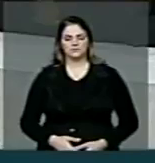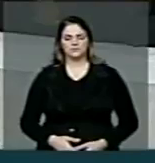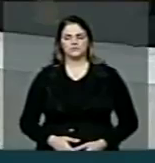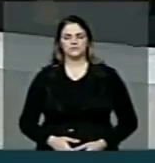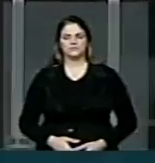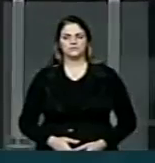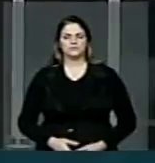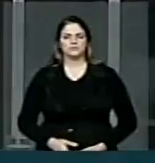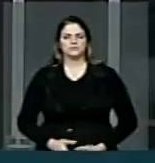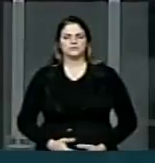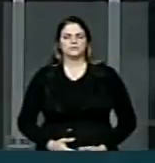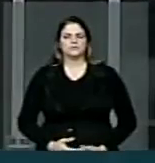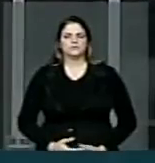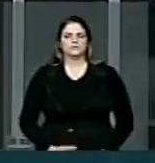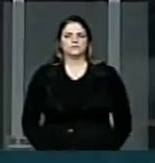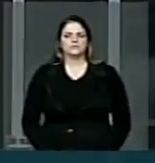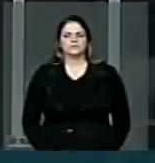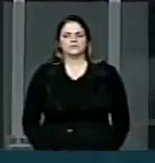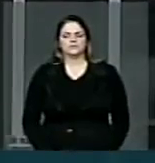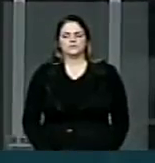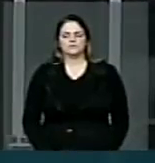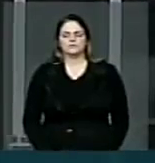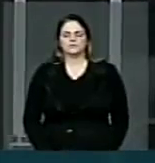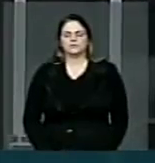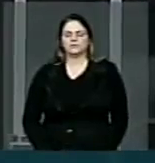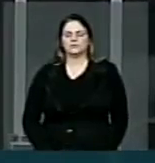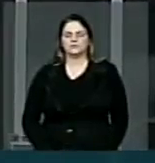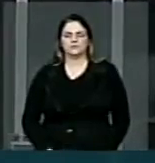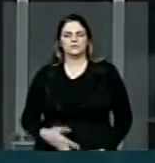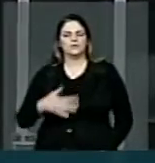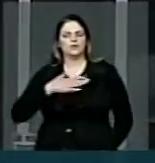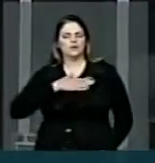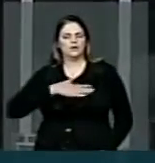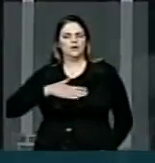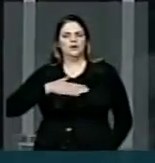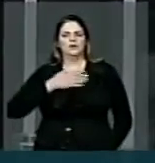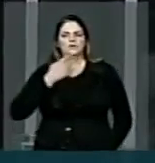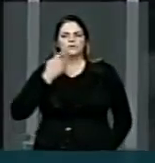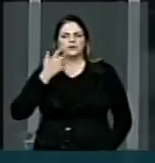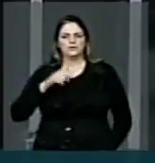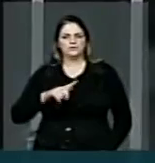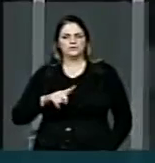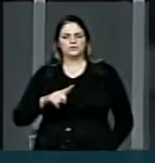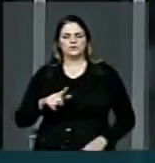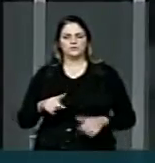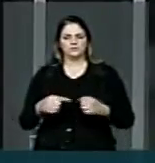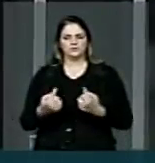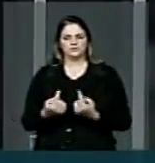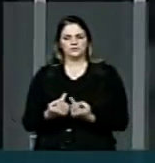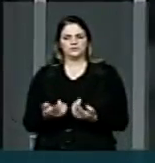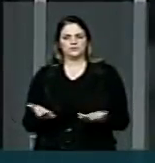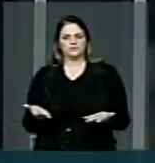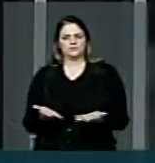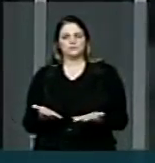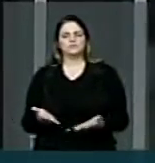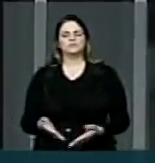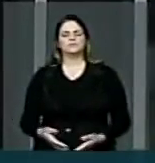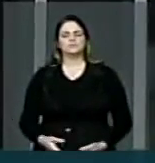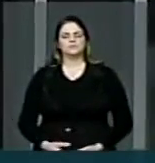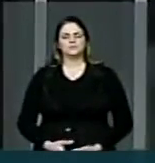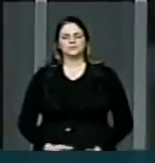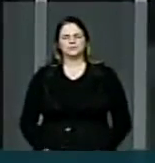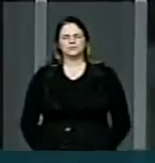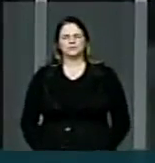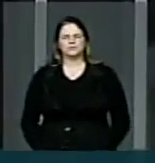é com satisfação que falo novamente, minha cara deputada, na sessão desse grande expediente,